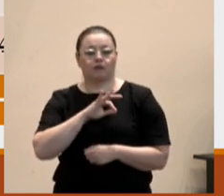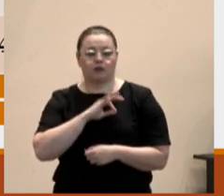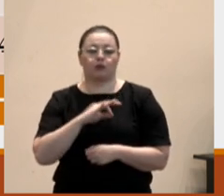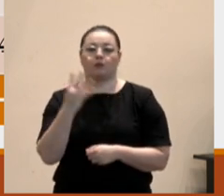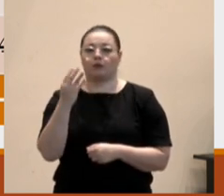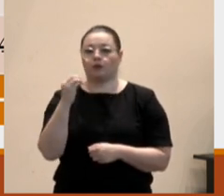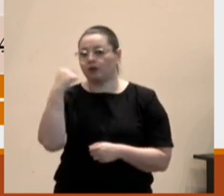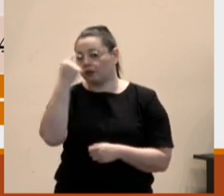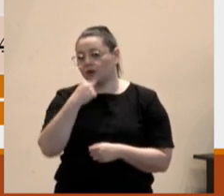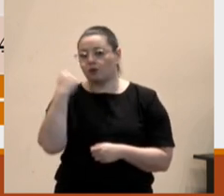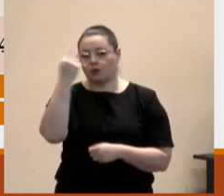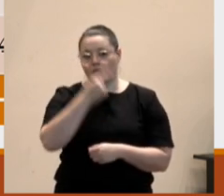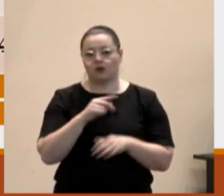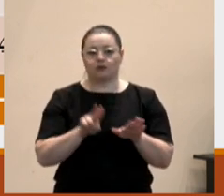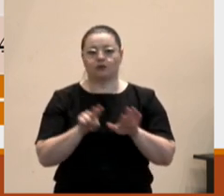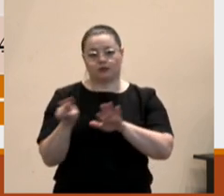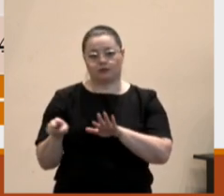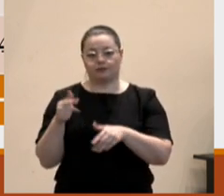horas semanais.